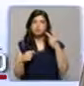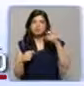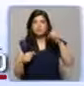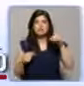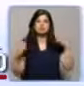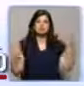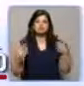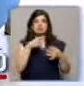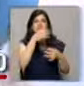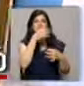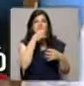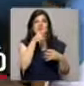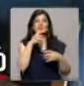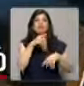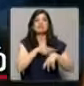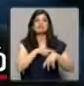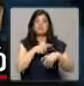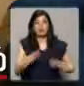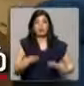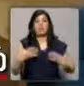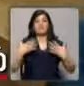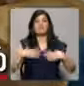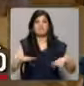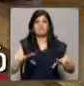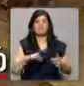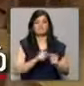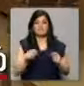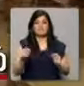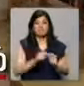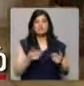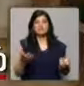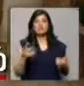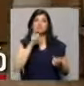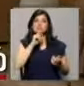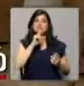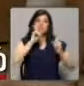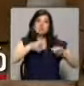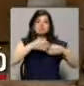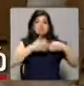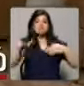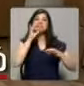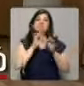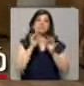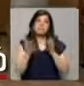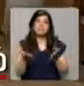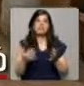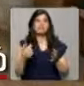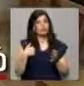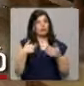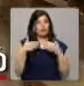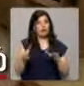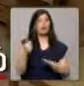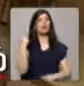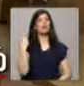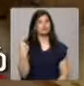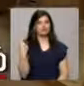quando? Falou-me também, é um período de férias, talvez agora não aconteça no próximo mês, mas acontecerá talvez a partir de setembro. Abrimos ontem, portanto, a